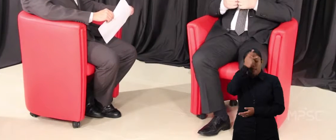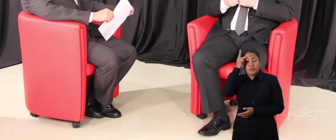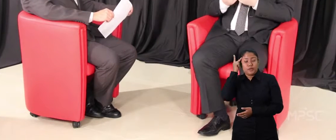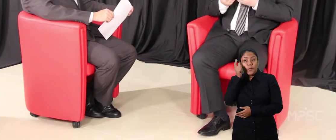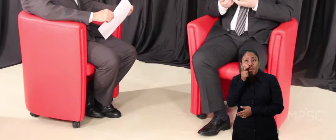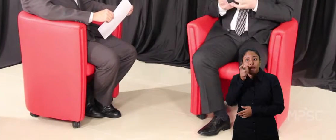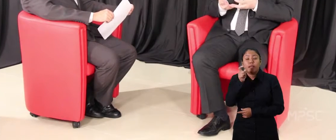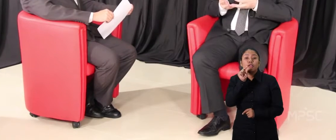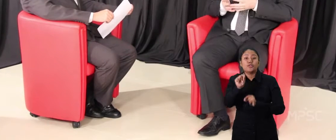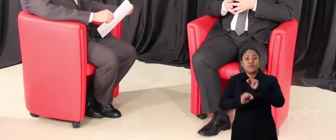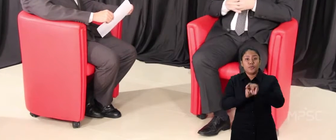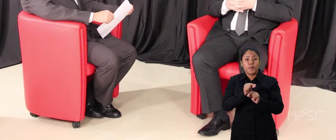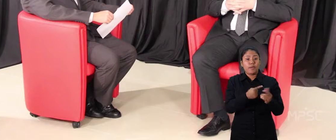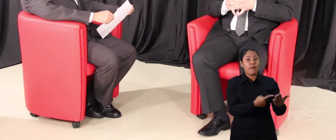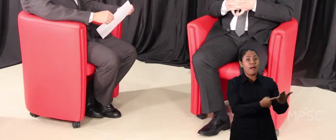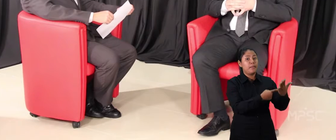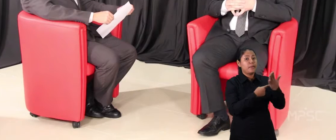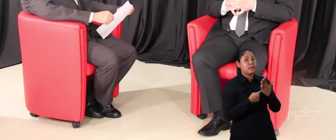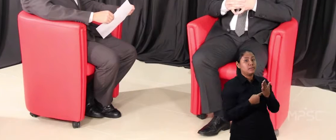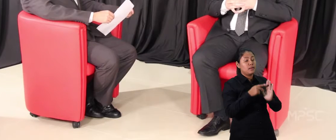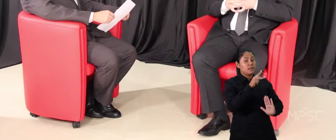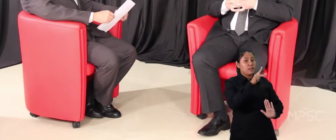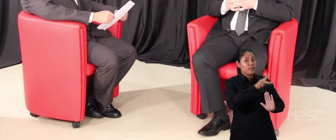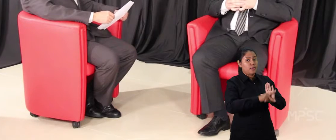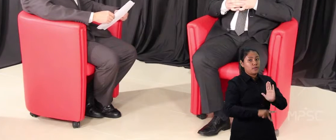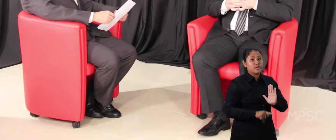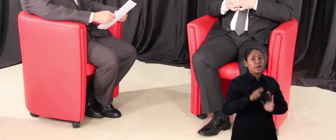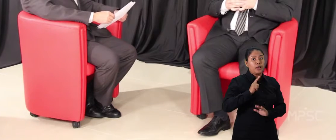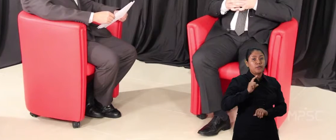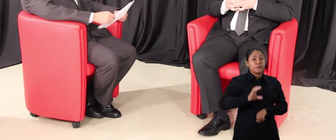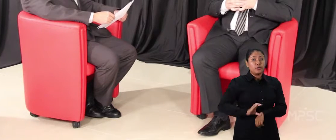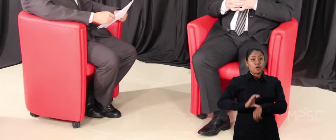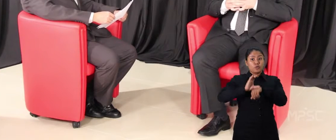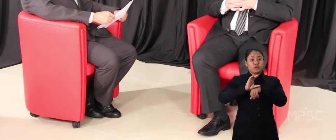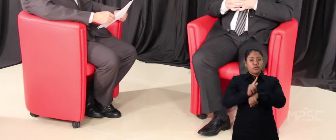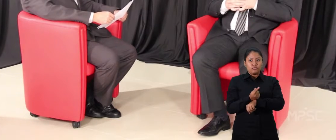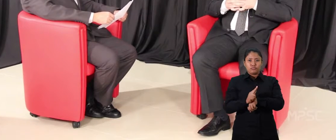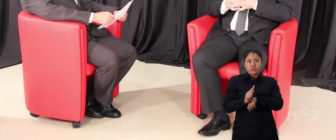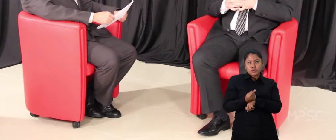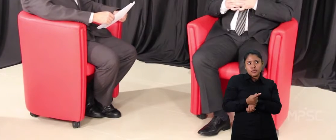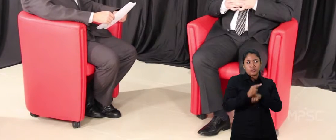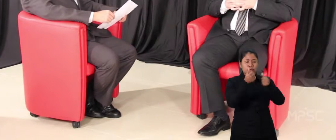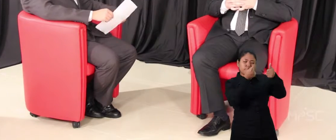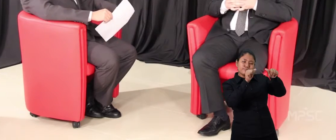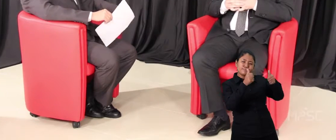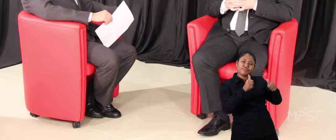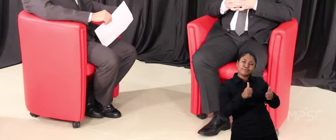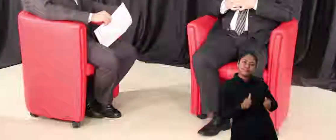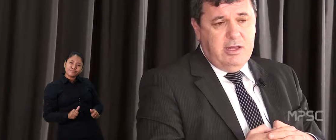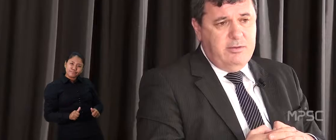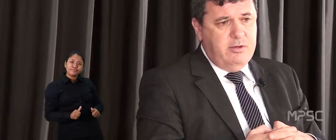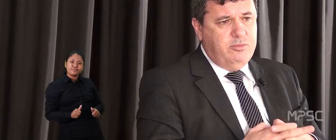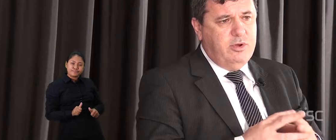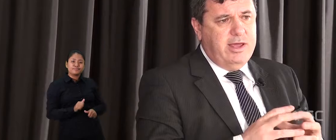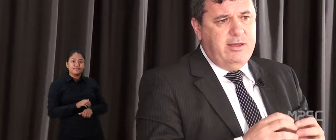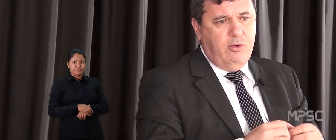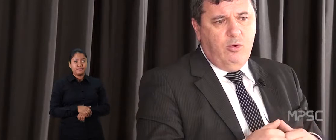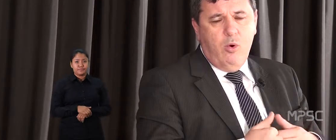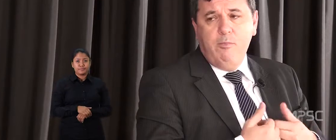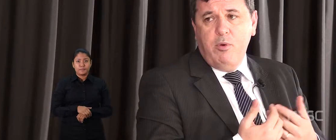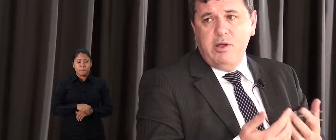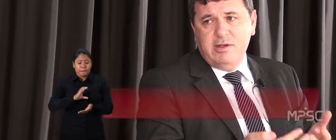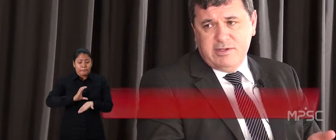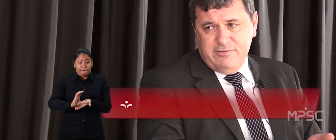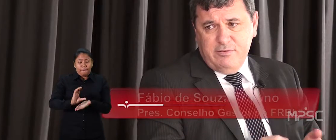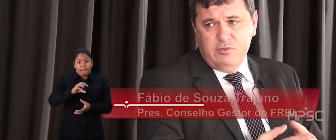tem interesse deve apresentar um projeto. Esse projeto passa por um conselho gestor, por quem